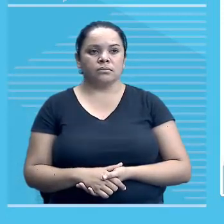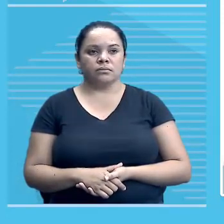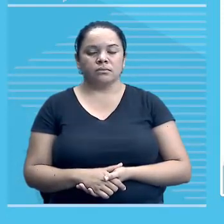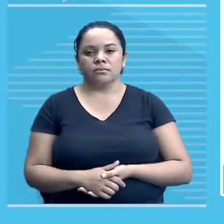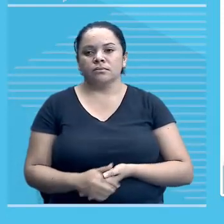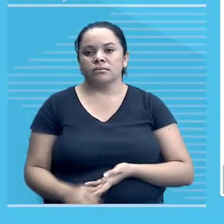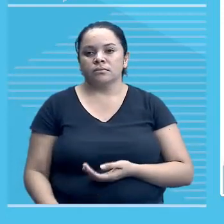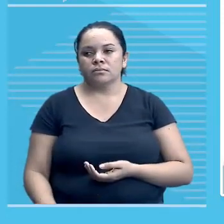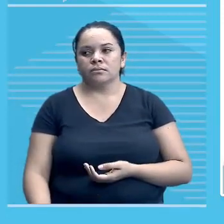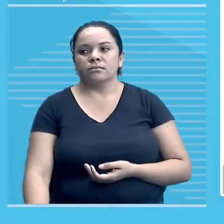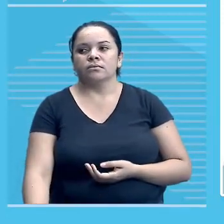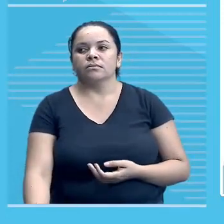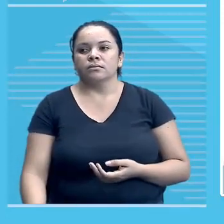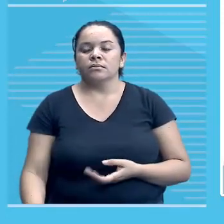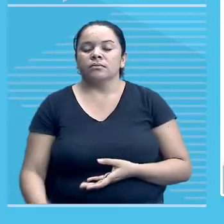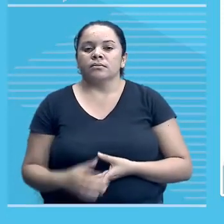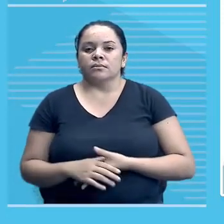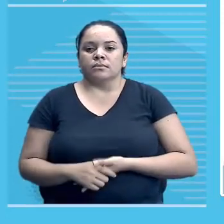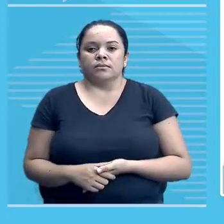26.